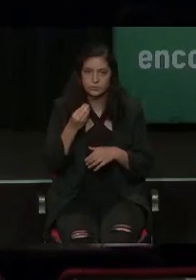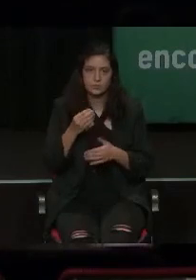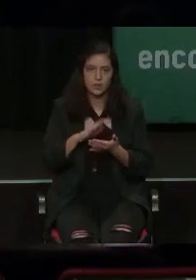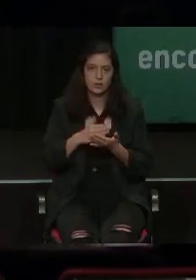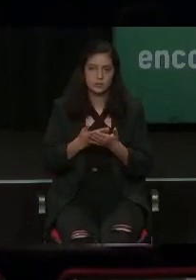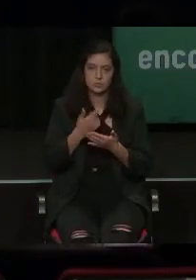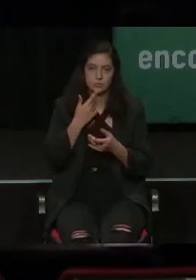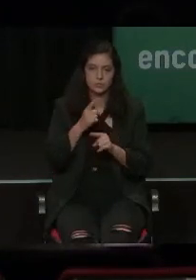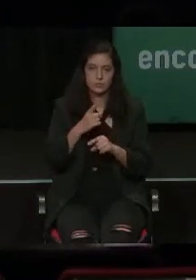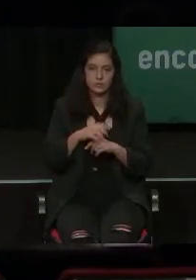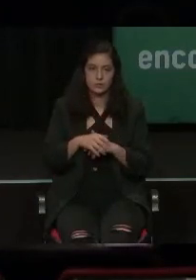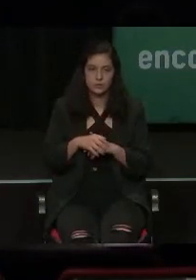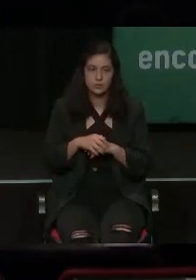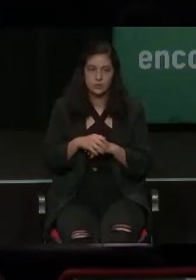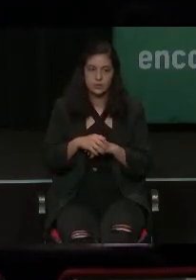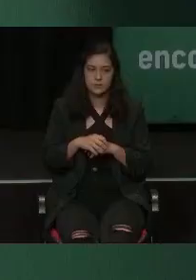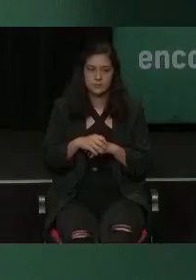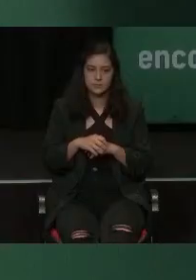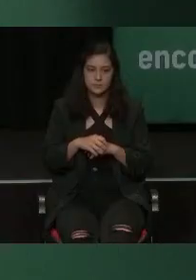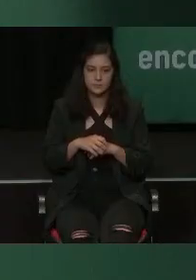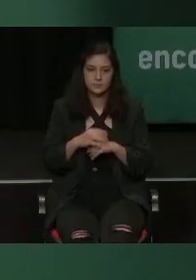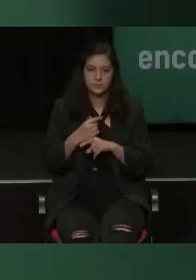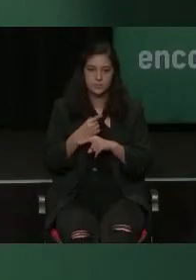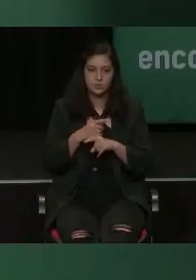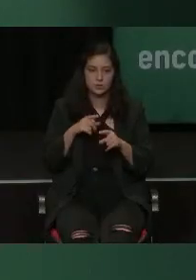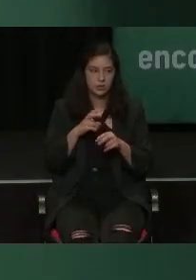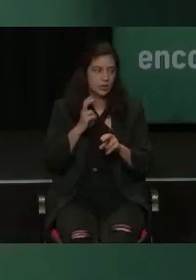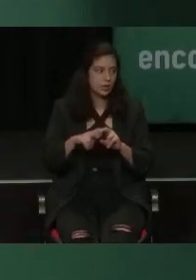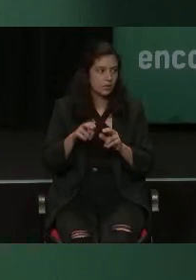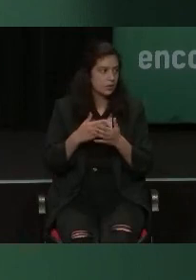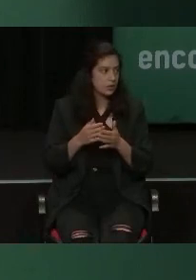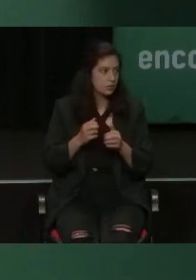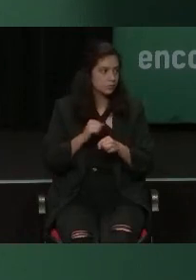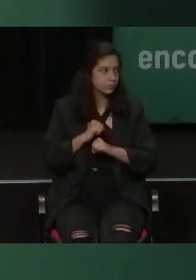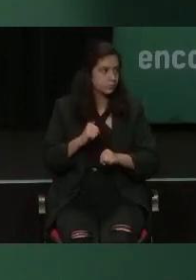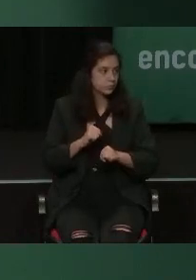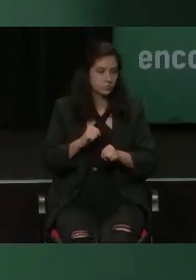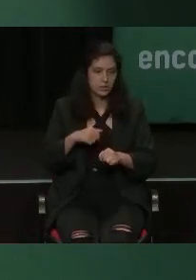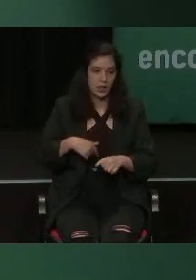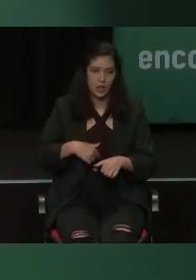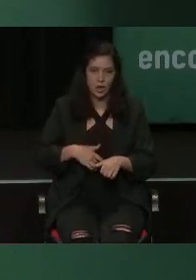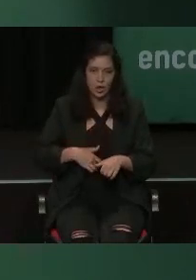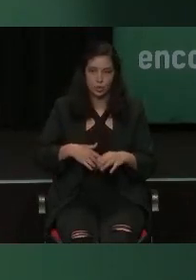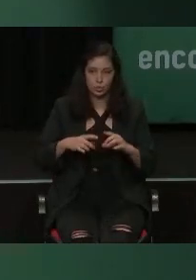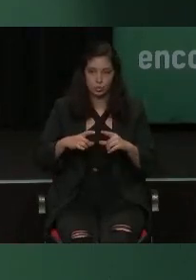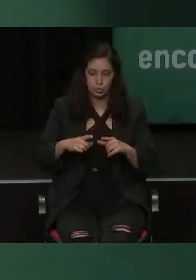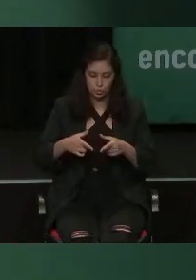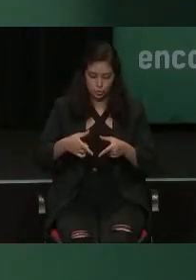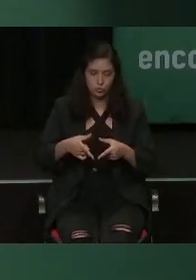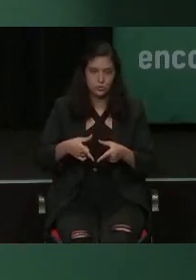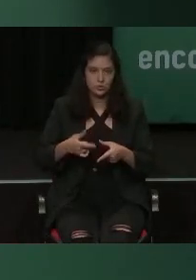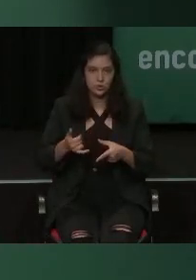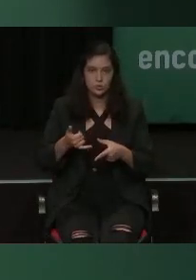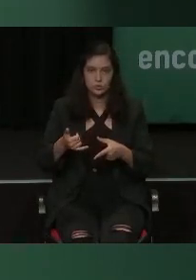tradicionais. É extraído um sinal elétrico que tem a ver com as contrações uterinas ao longo de meia hora. Portanto, vai recolher estes dados e depois